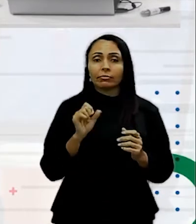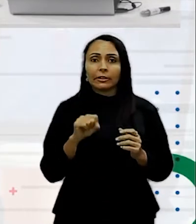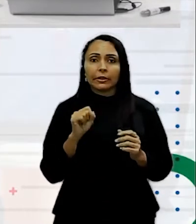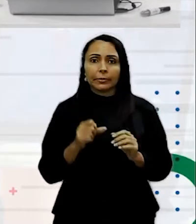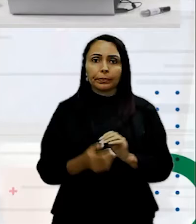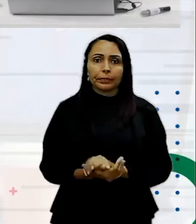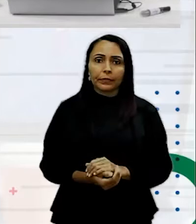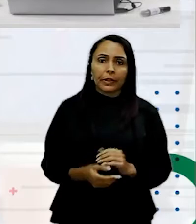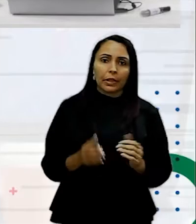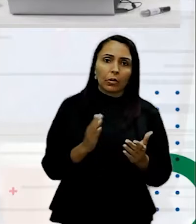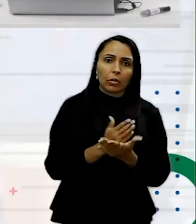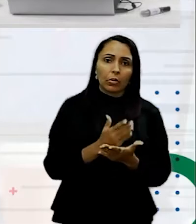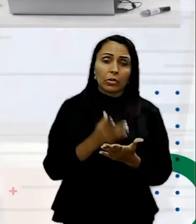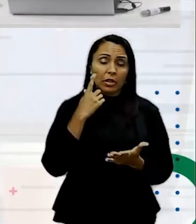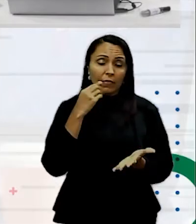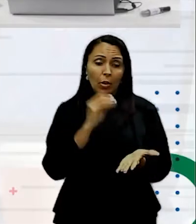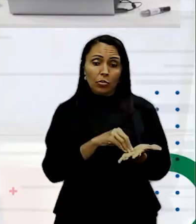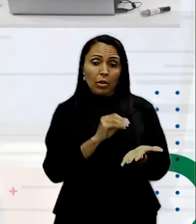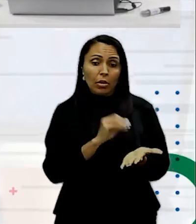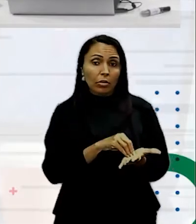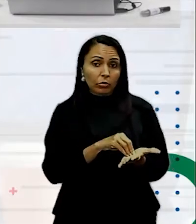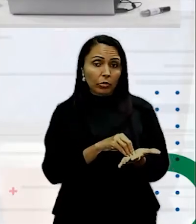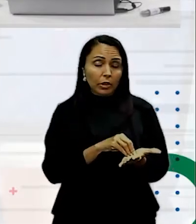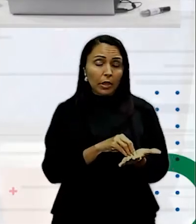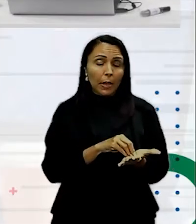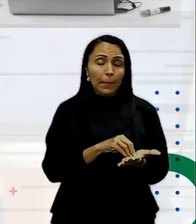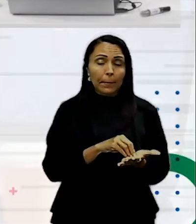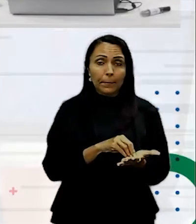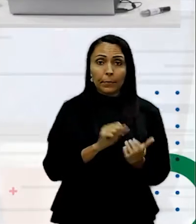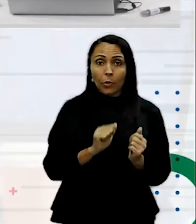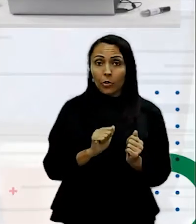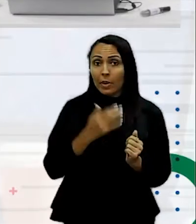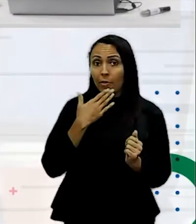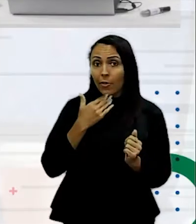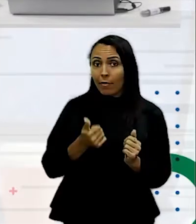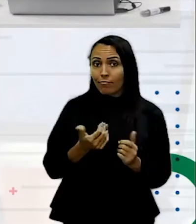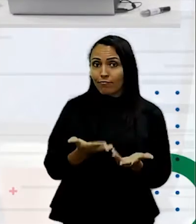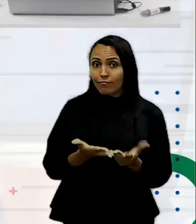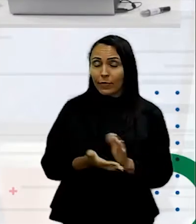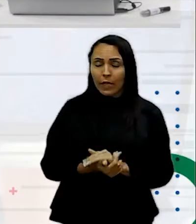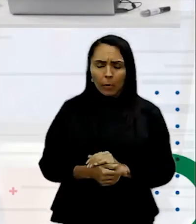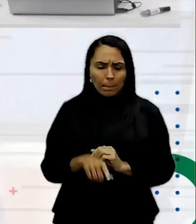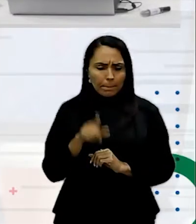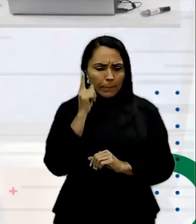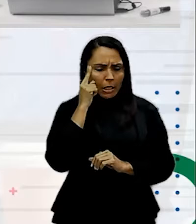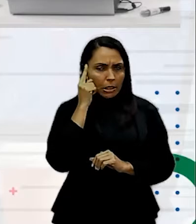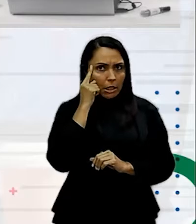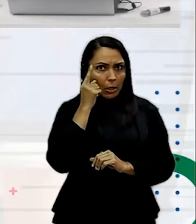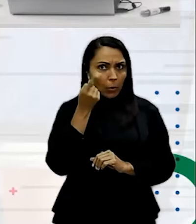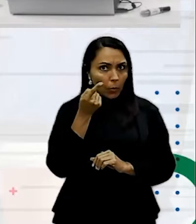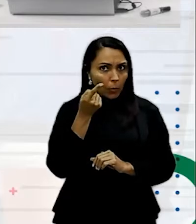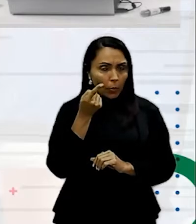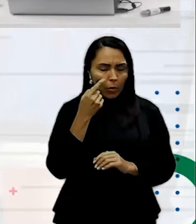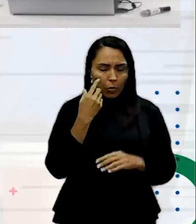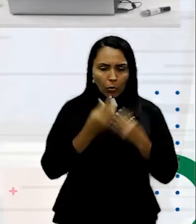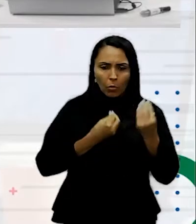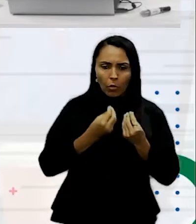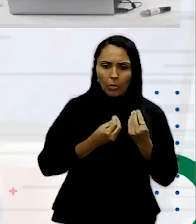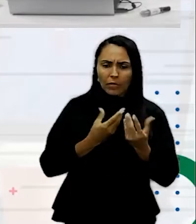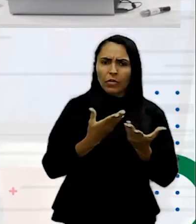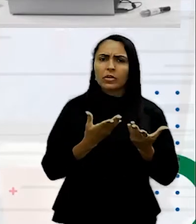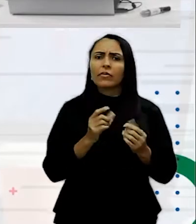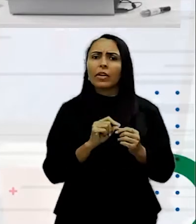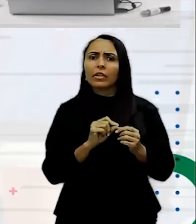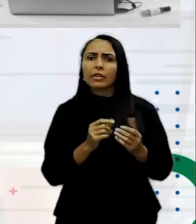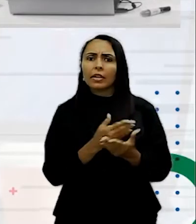alguma coisa que está faltando, que possa ser melhorada. Então pensem como vocês fariam, se tem